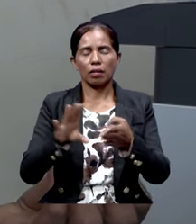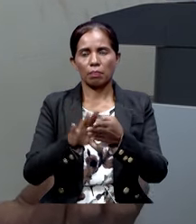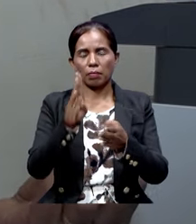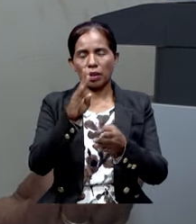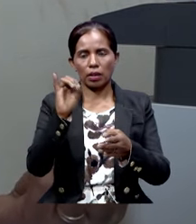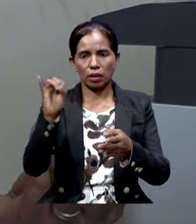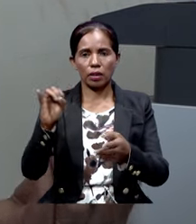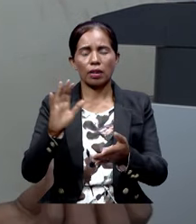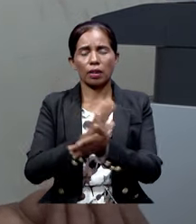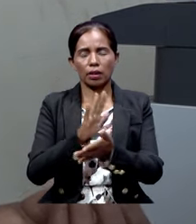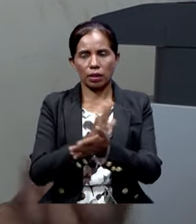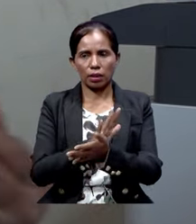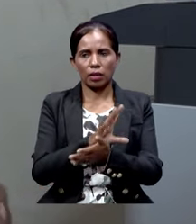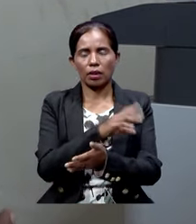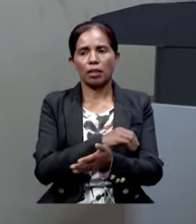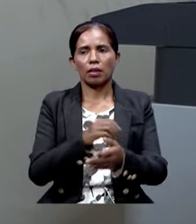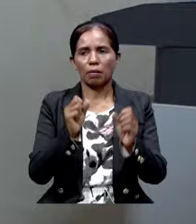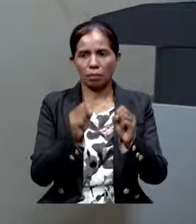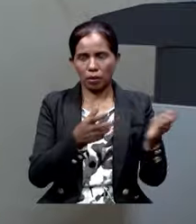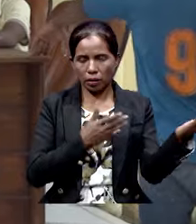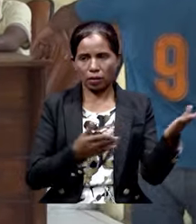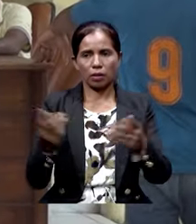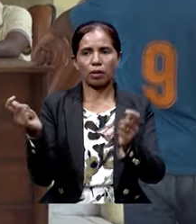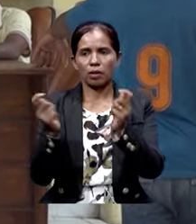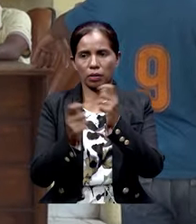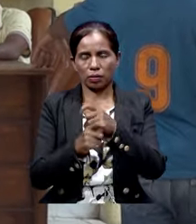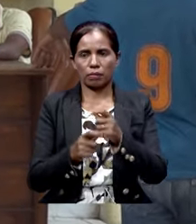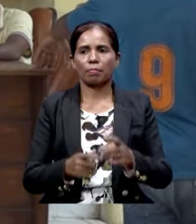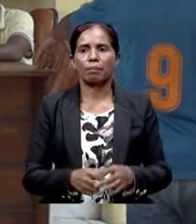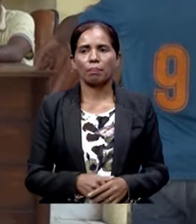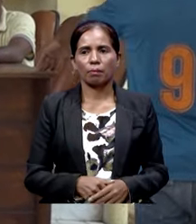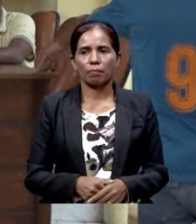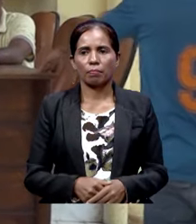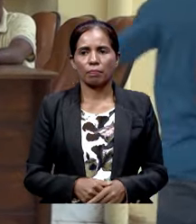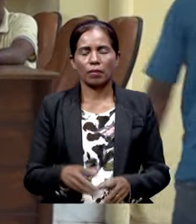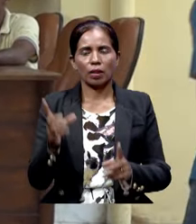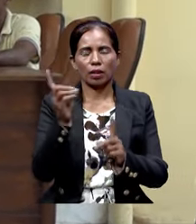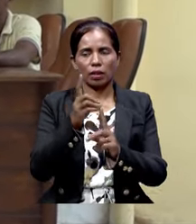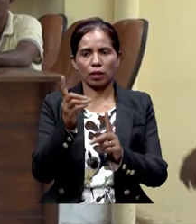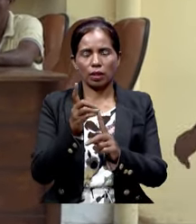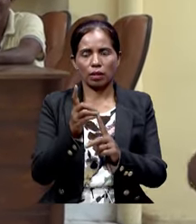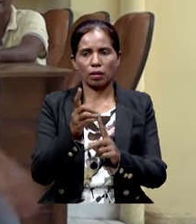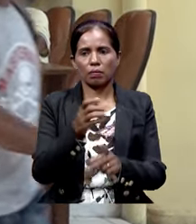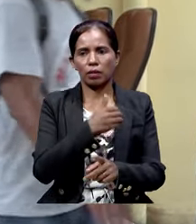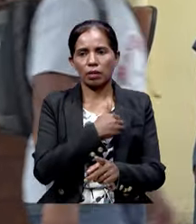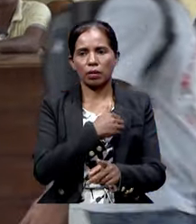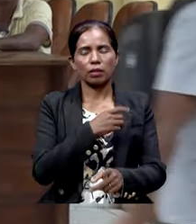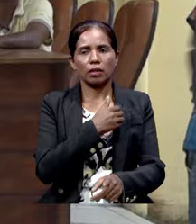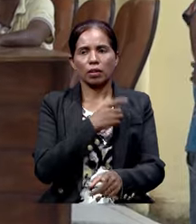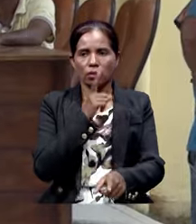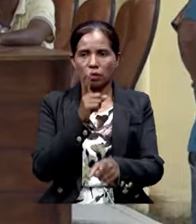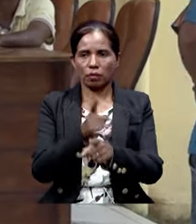blanco provisori mutine belelore mai troca fil falhou original. Data certeza, mas lá fixo,